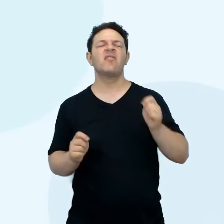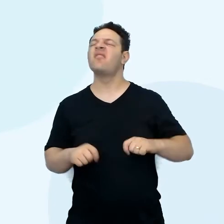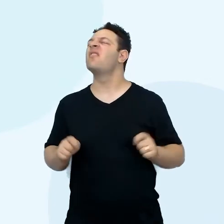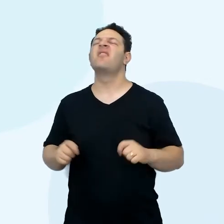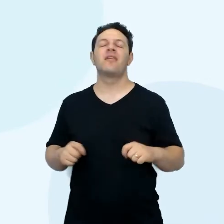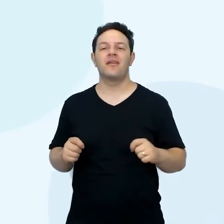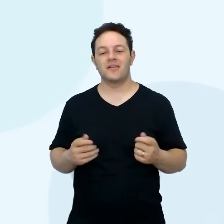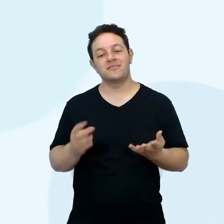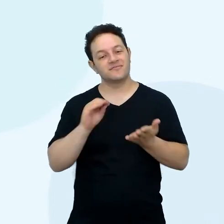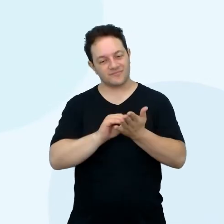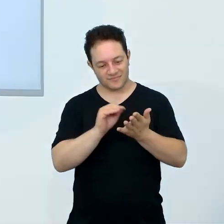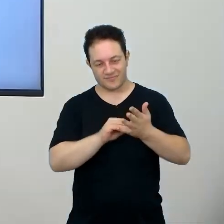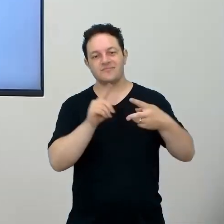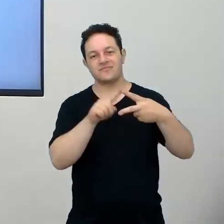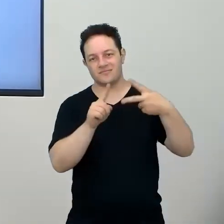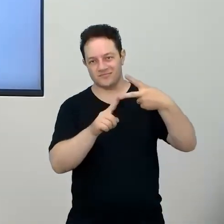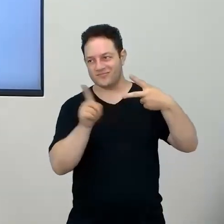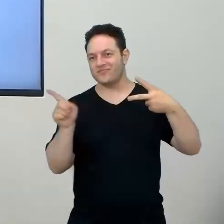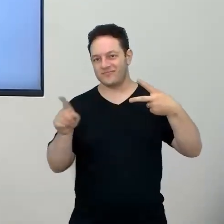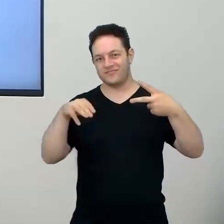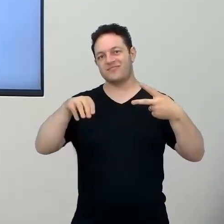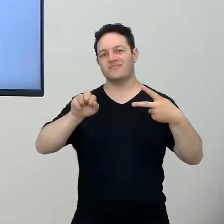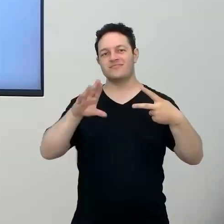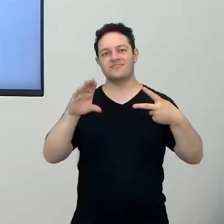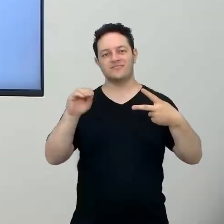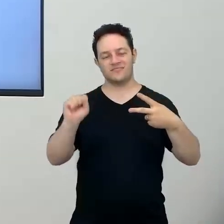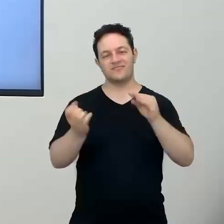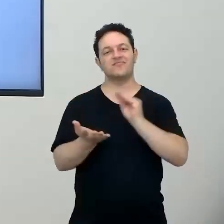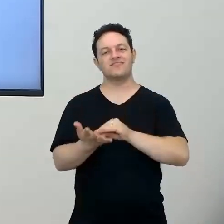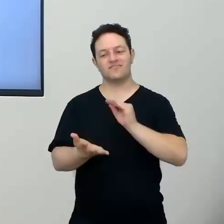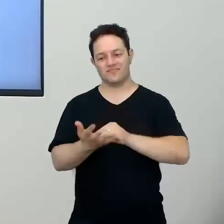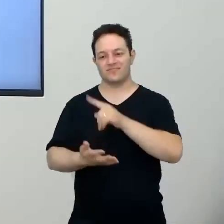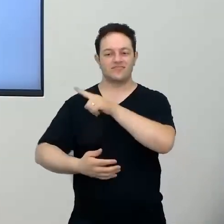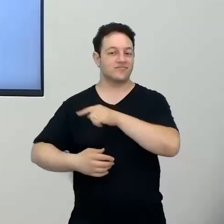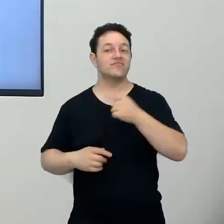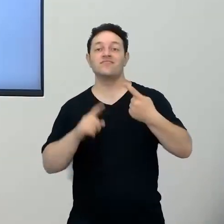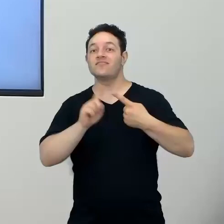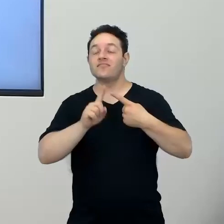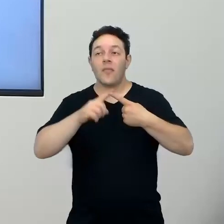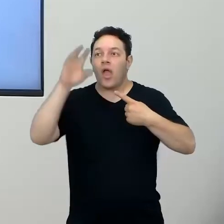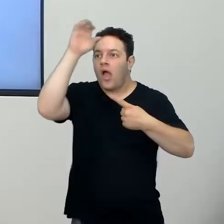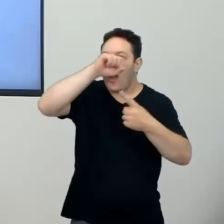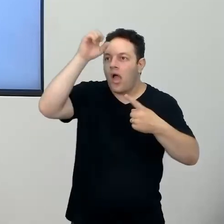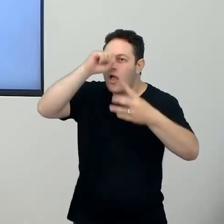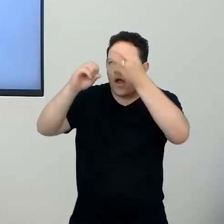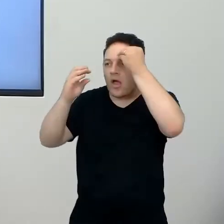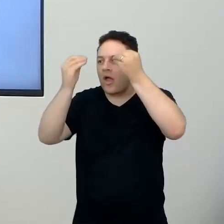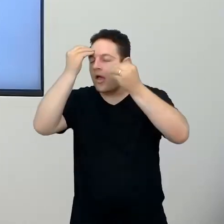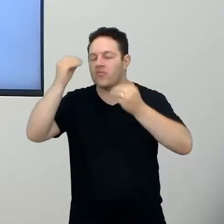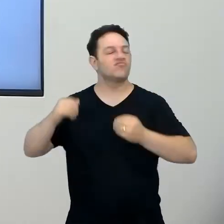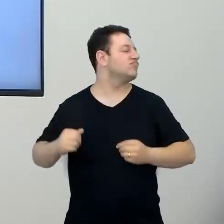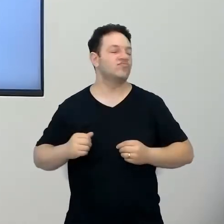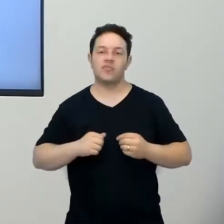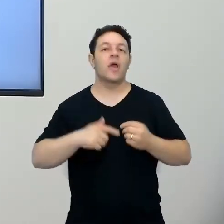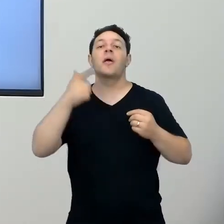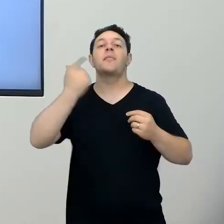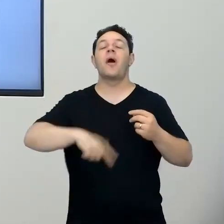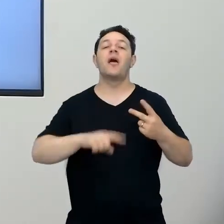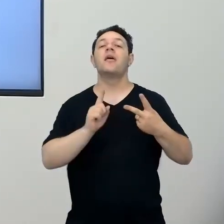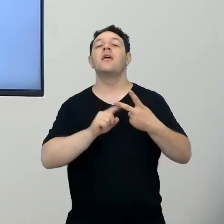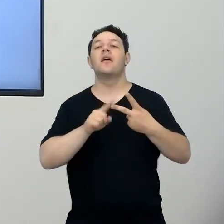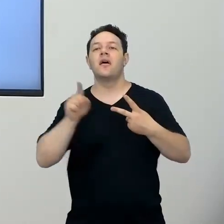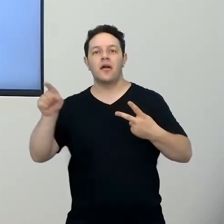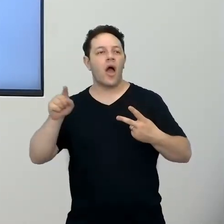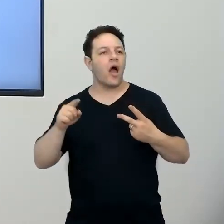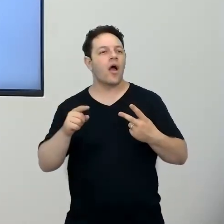Então, 2 pontos aí que nós podemos apontar aí para o Marcos. Ele não teve cognição, ele não agiu de forma cognitiva